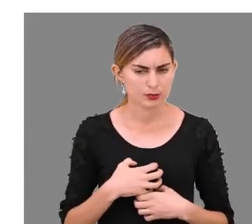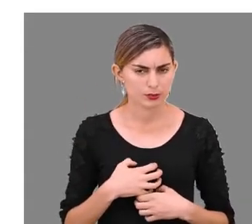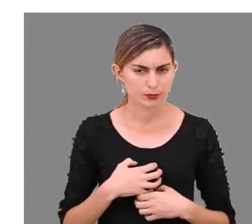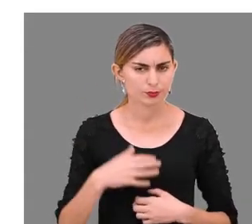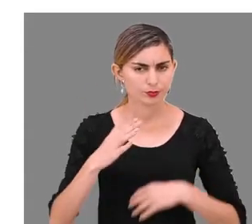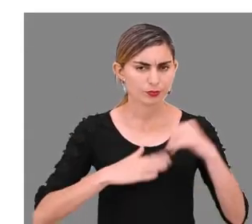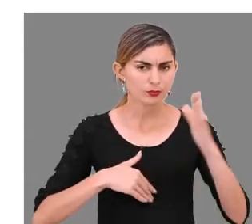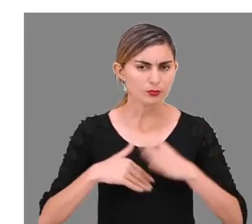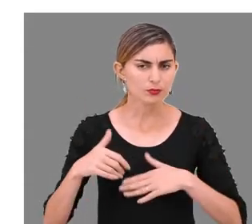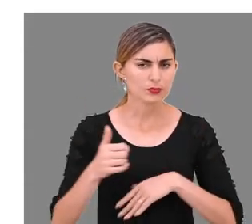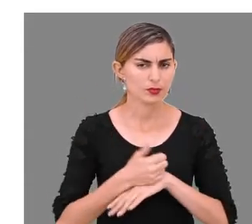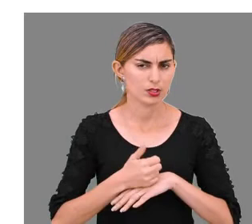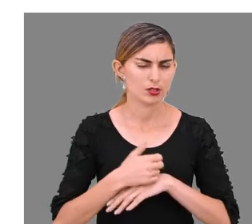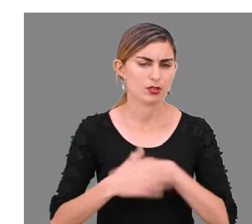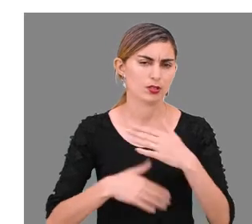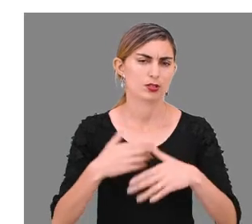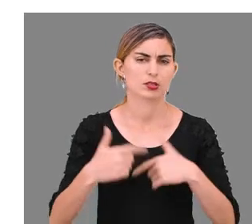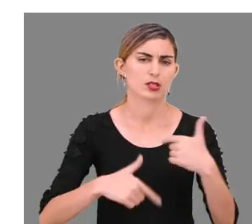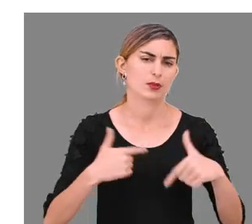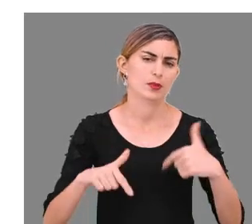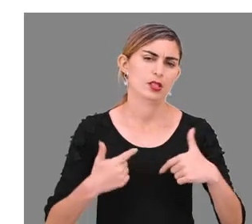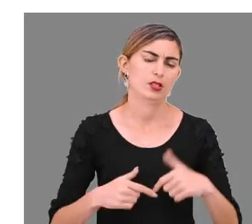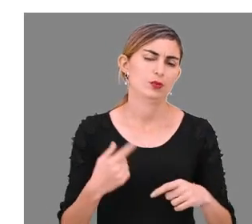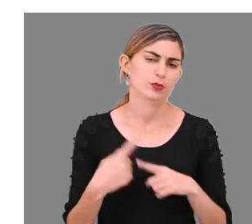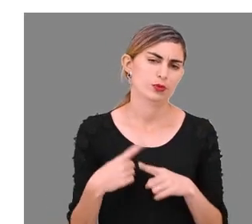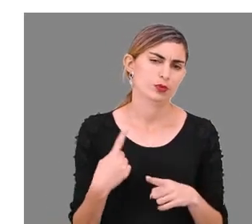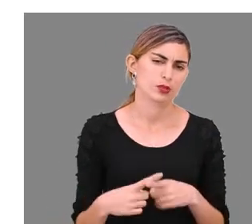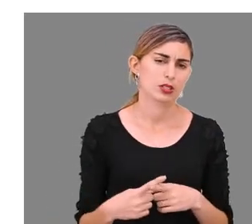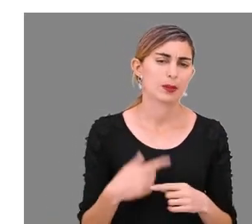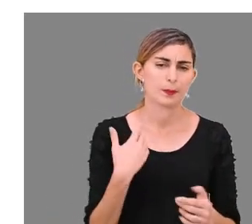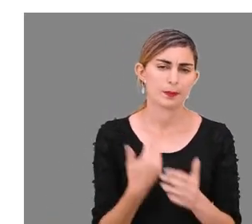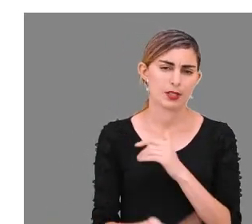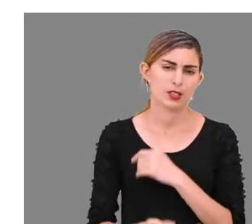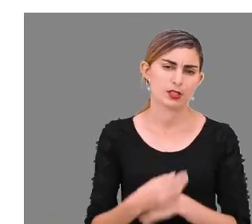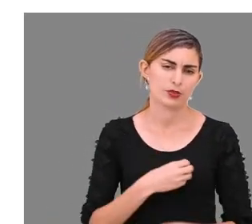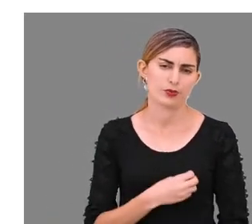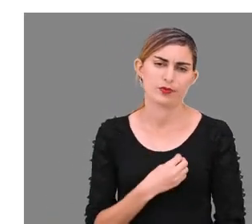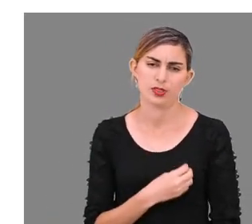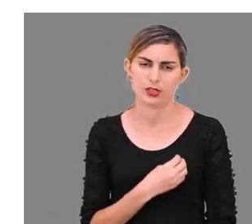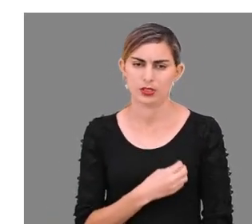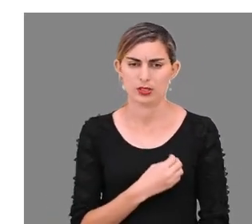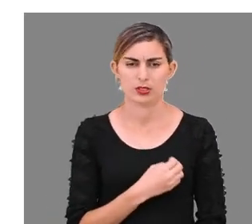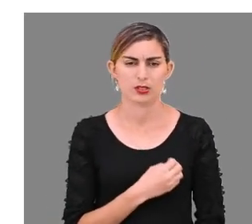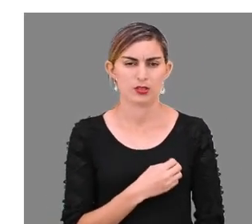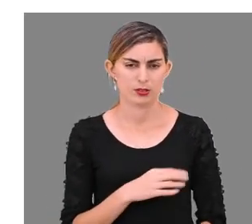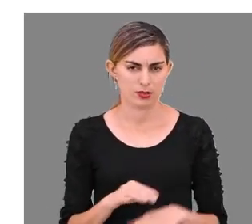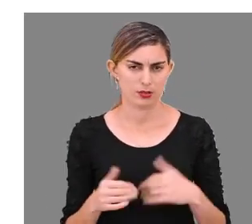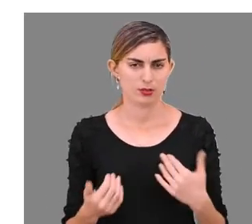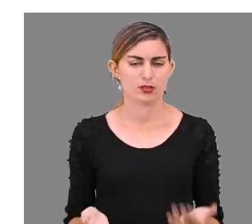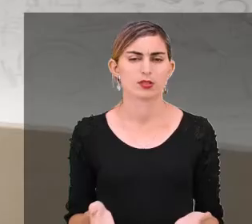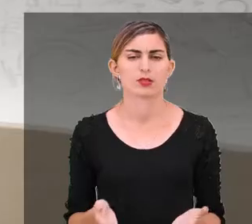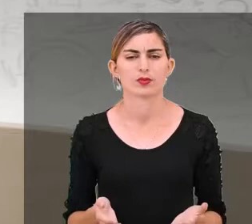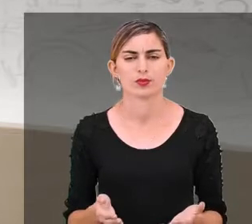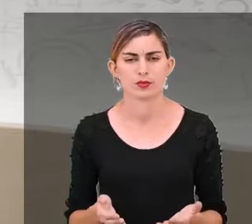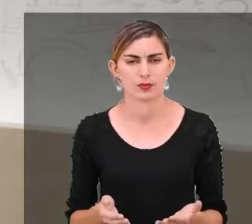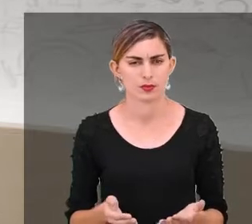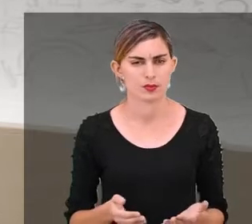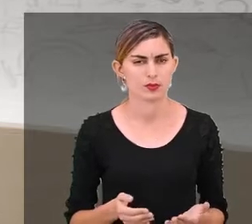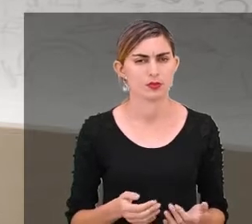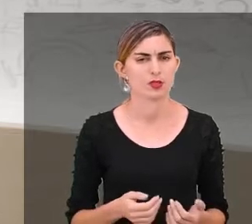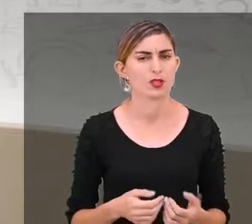cessação da capacidade produtiva, da capacidade de trabalho. Por quê? Porque ele perdeu a vida, né?